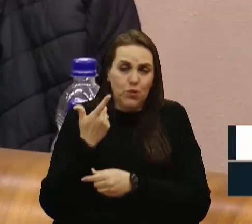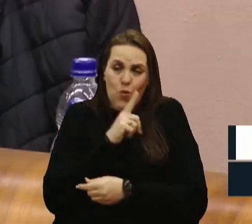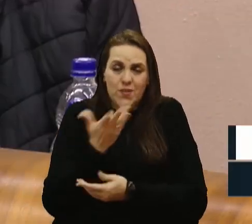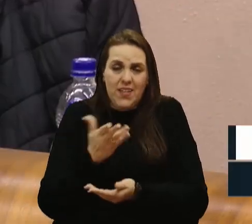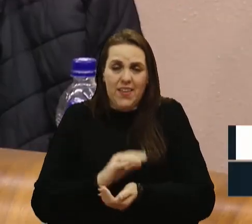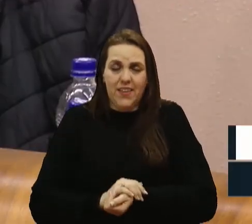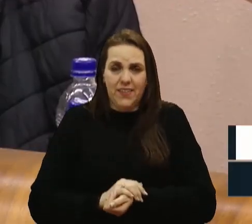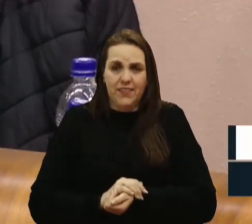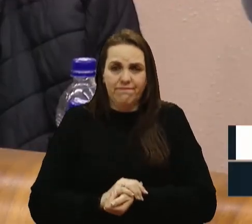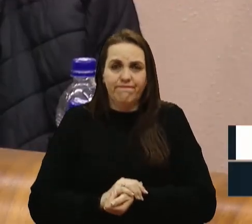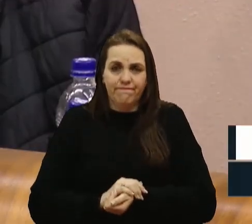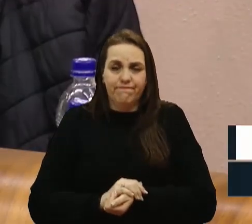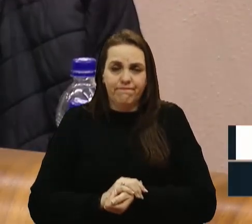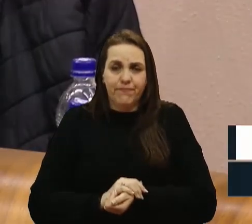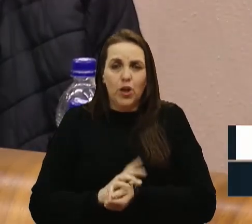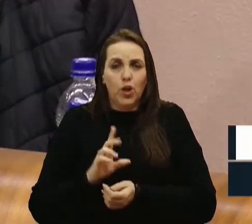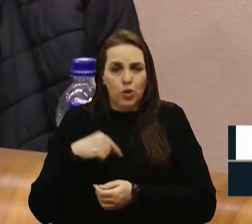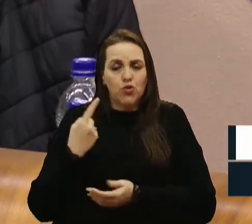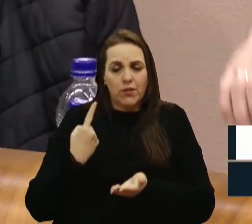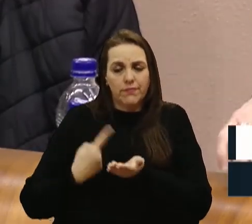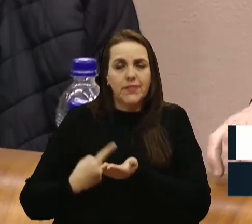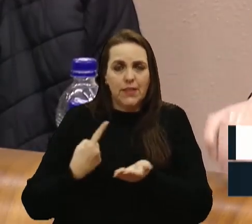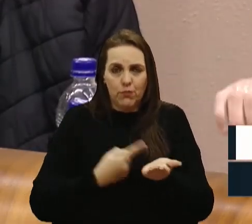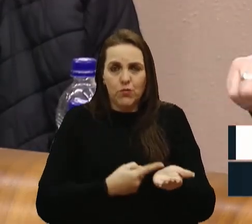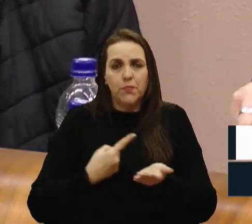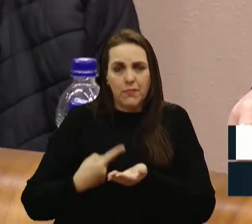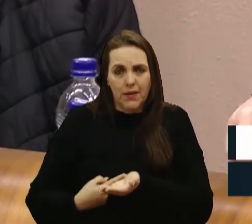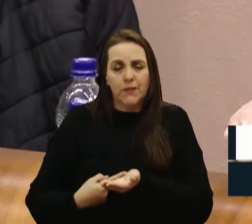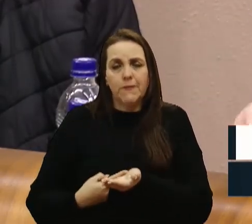encaminhamos, por exemplo, nós temos um pacto com